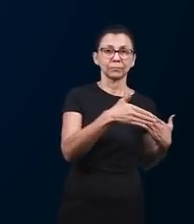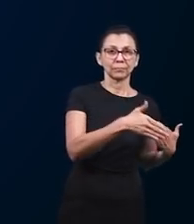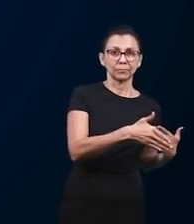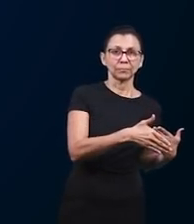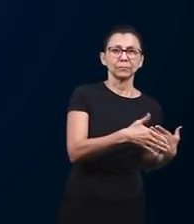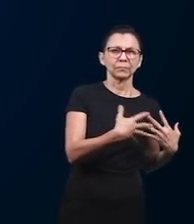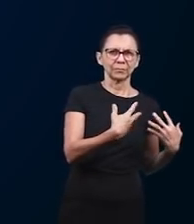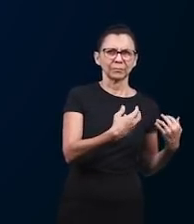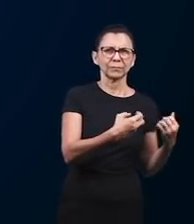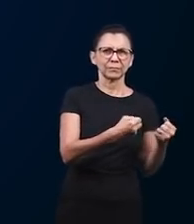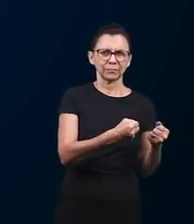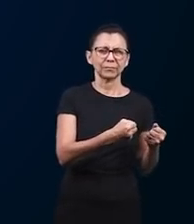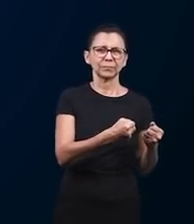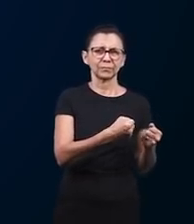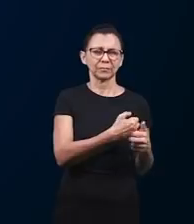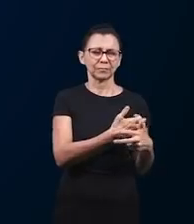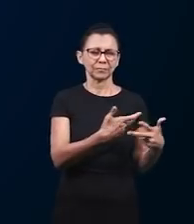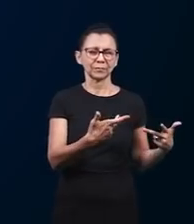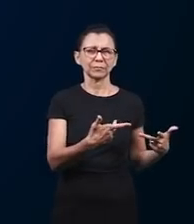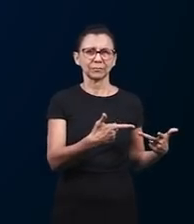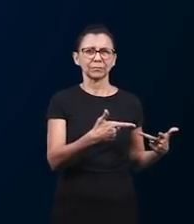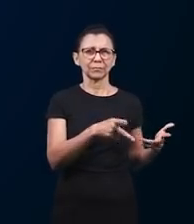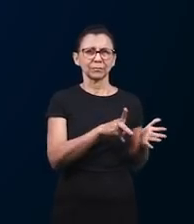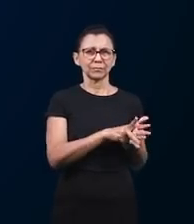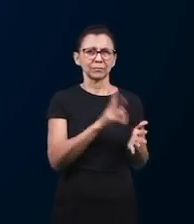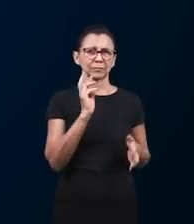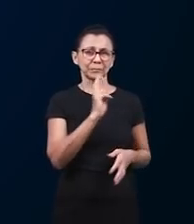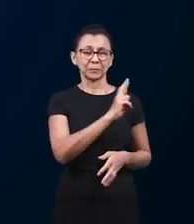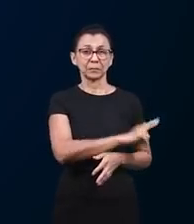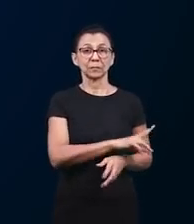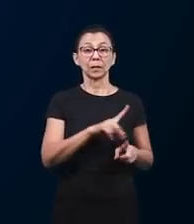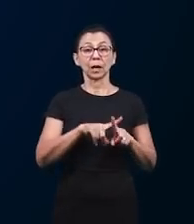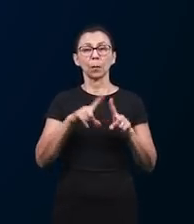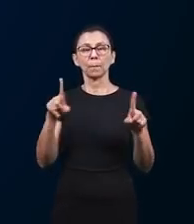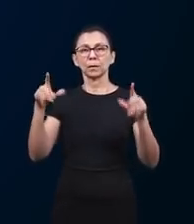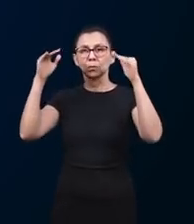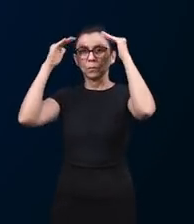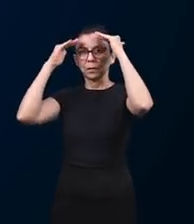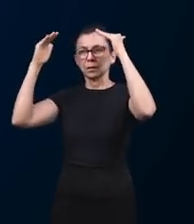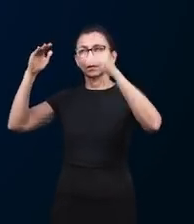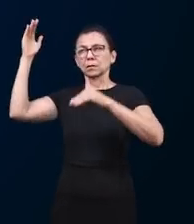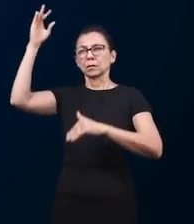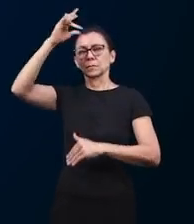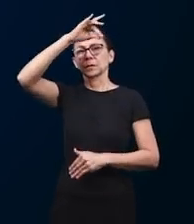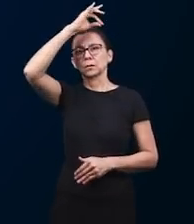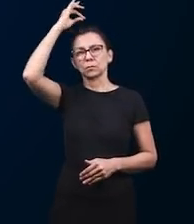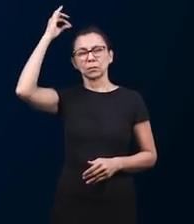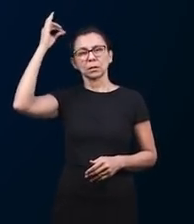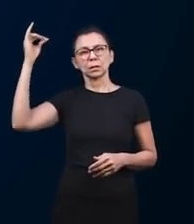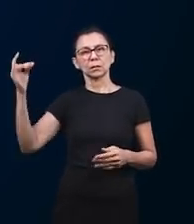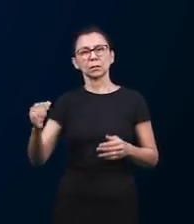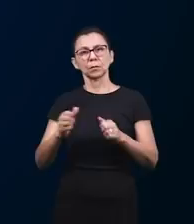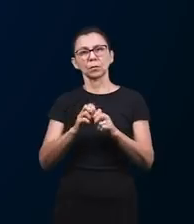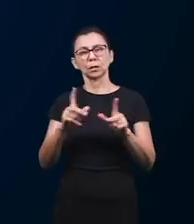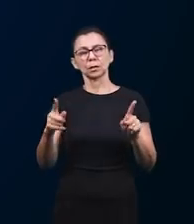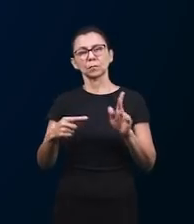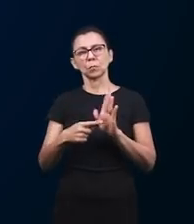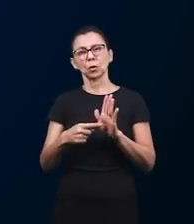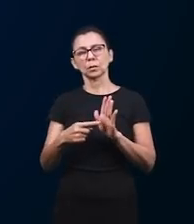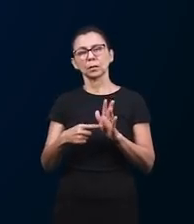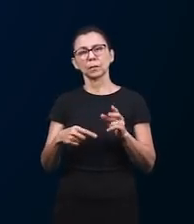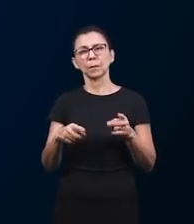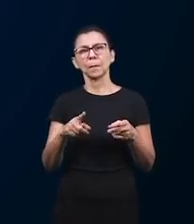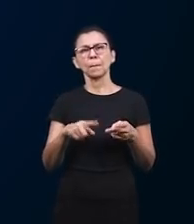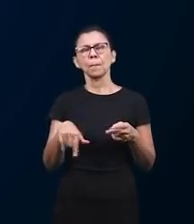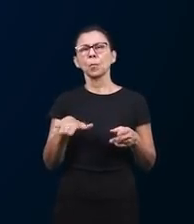que é a direção do Espírito Santo. E o que estava morto, quando a palavra fala sobre o que estava morto, era